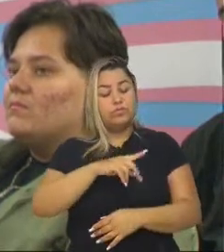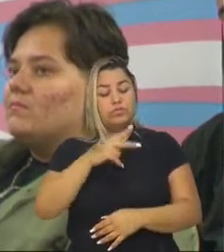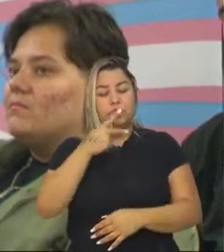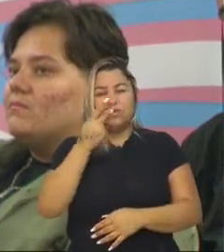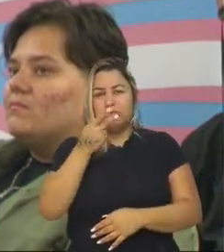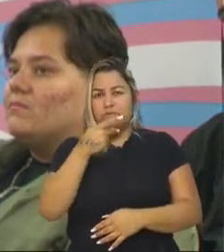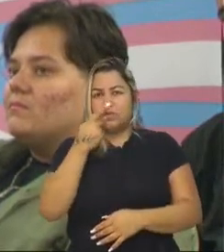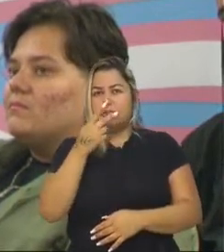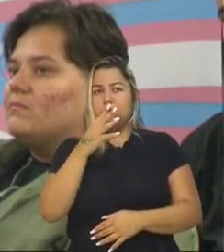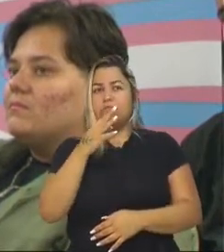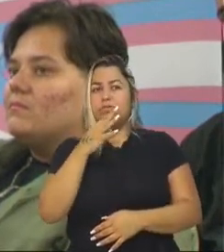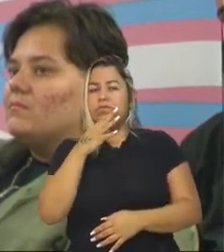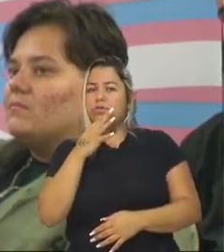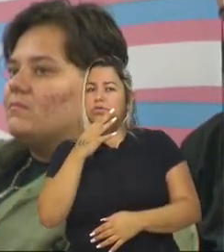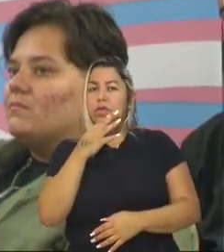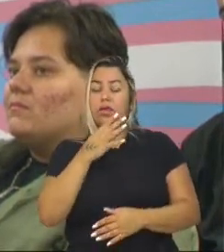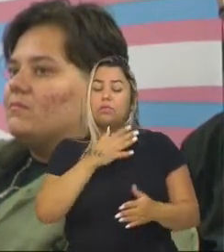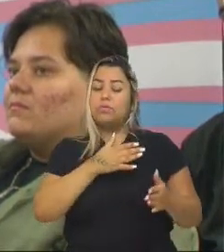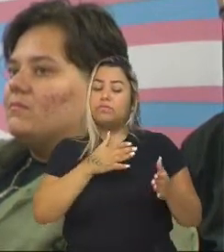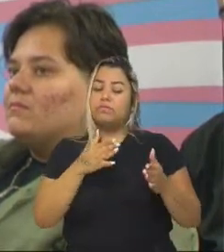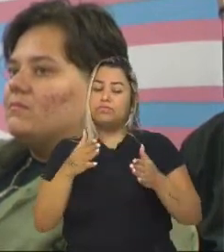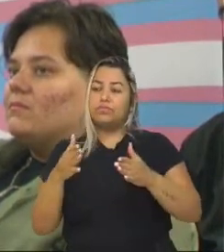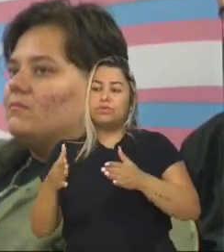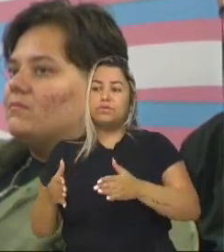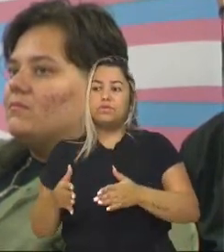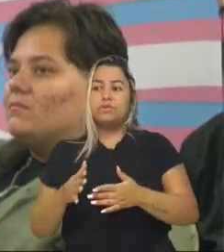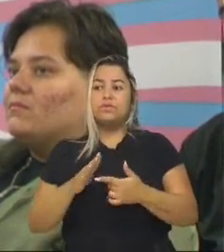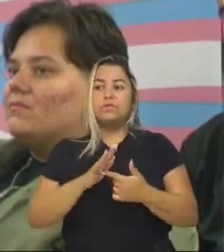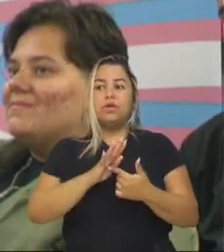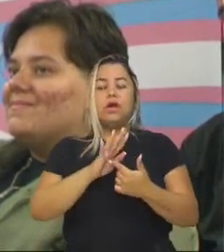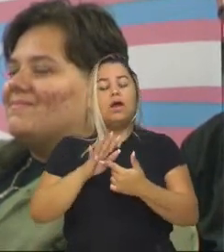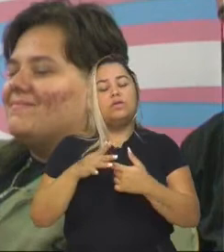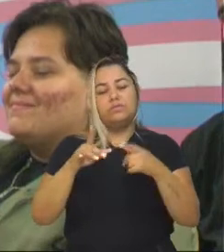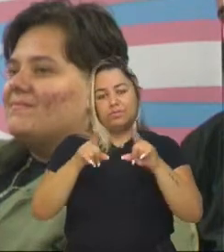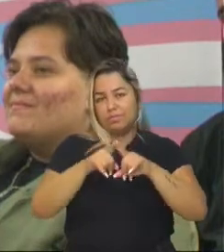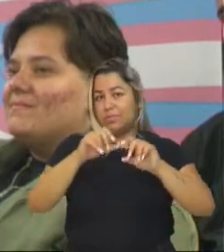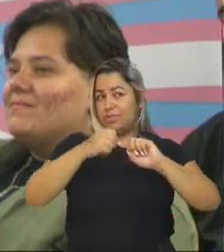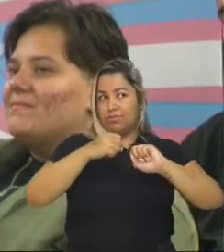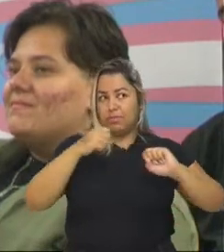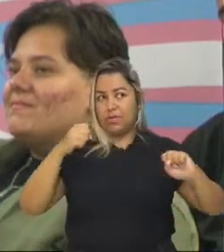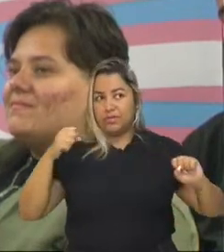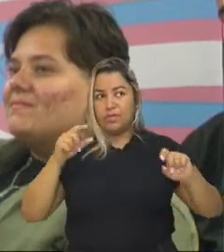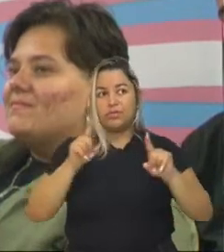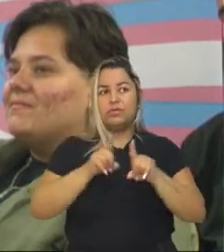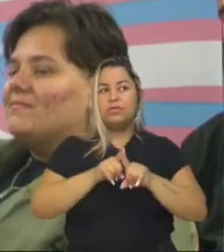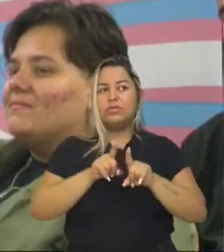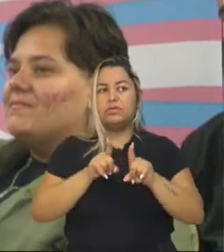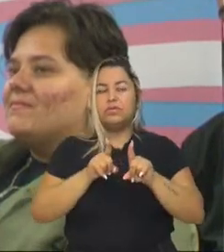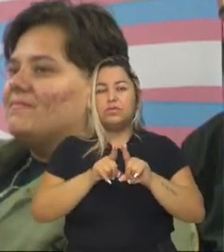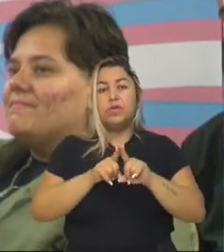para reconhecer como é que foi esse processo e ser acolhidos na maior pura...